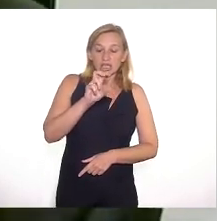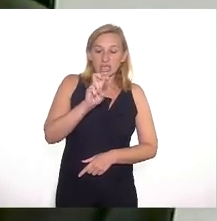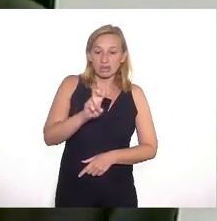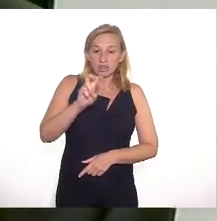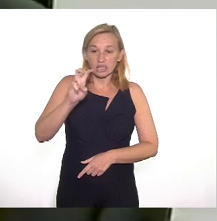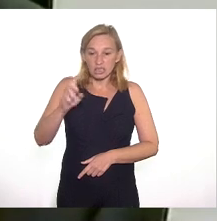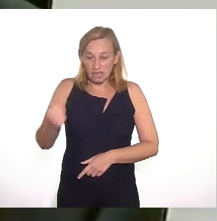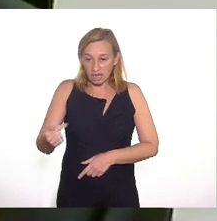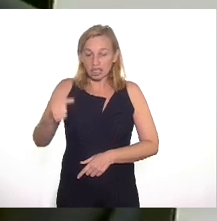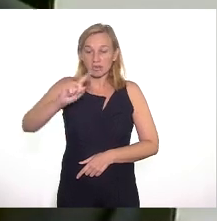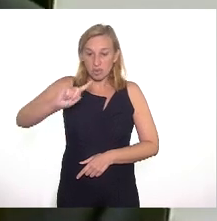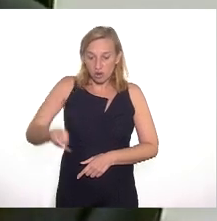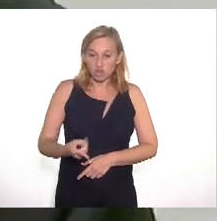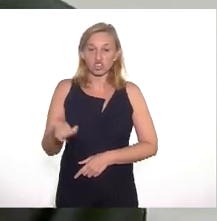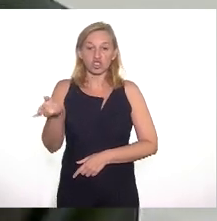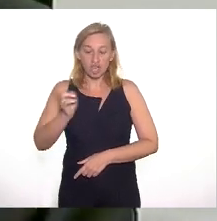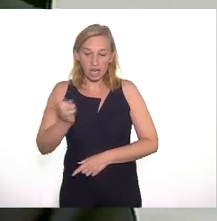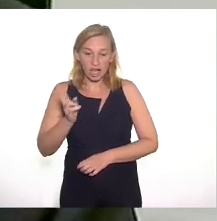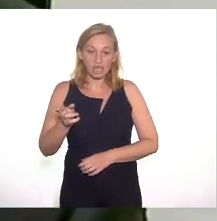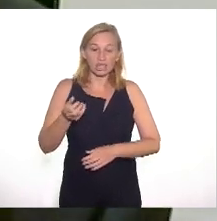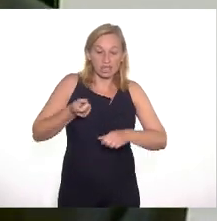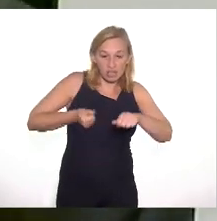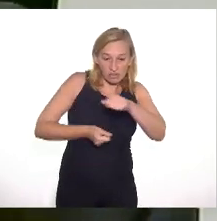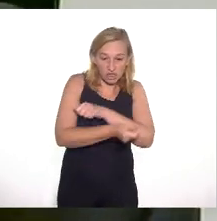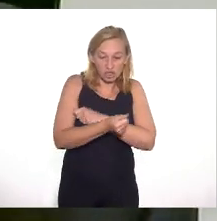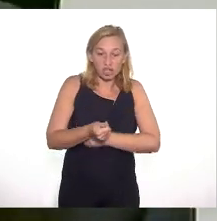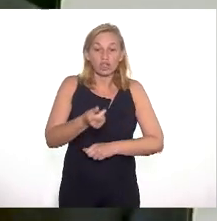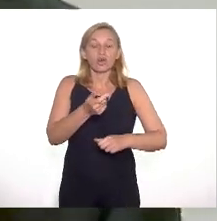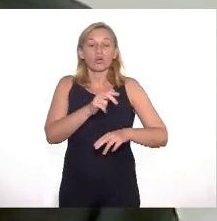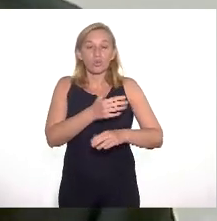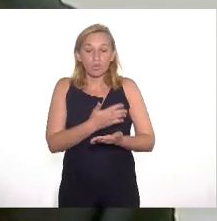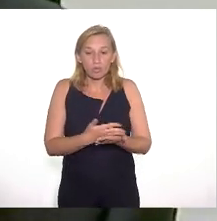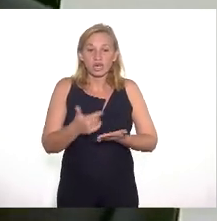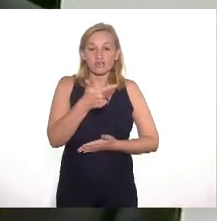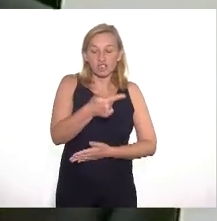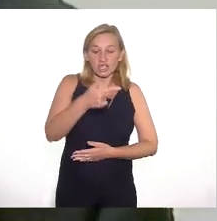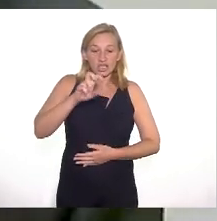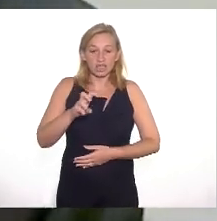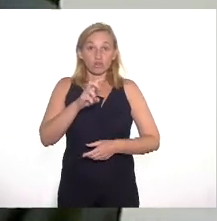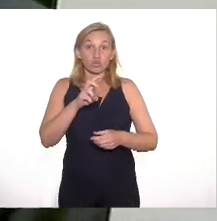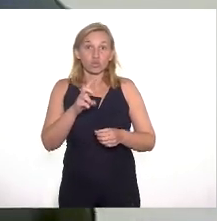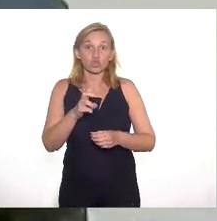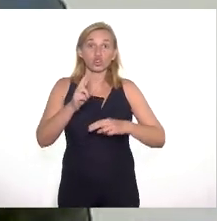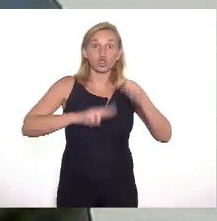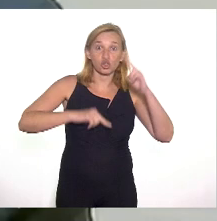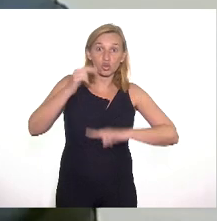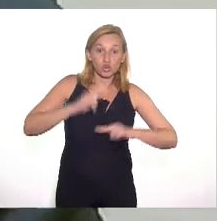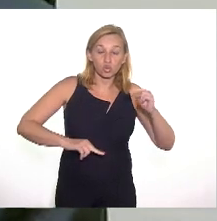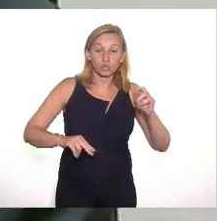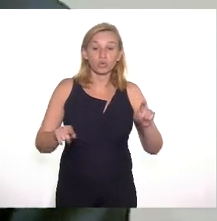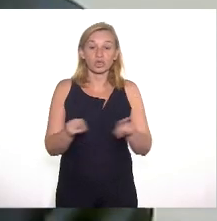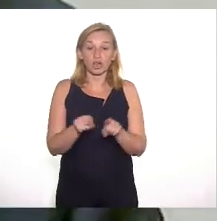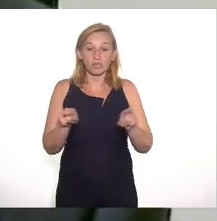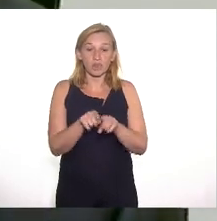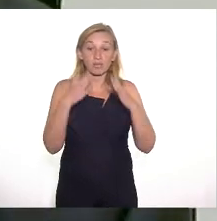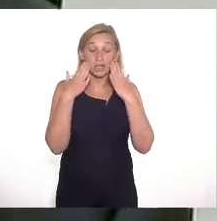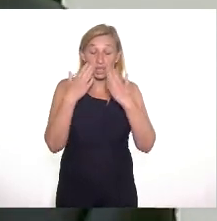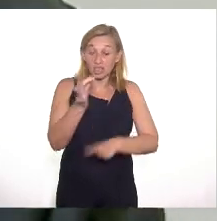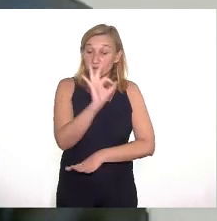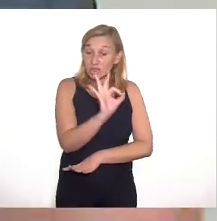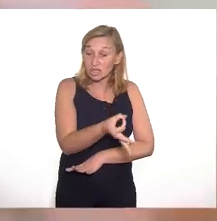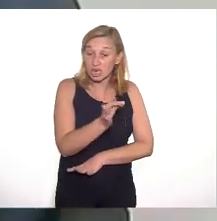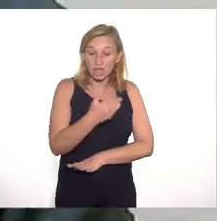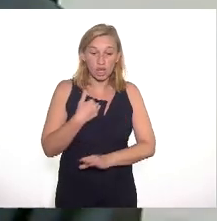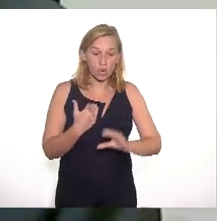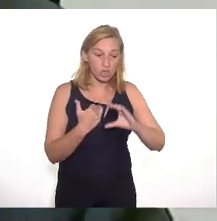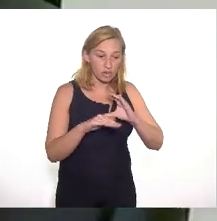do cartão com benefício começa a partir do dia 25 de junho. Há uma apresentação formal que eu